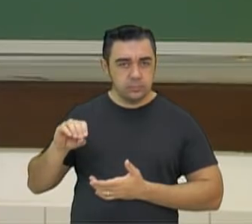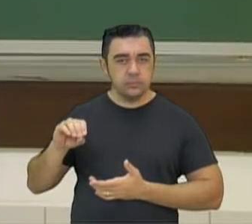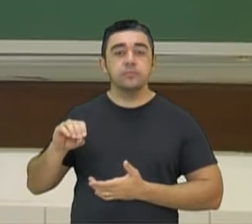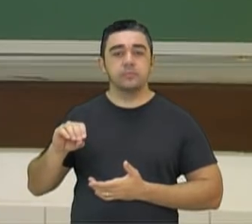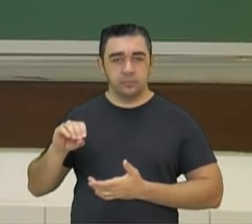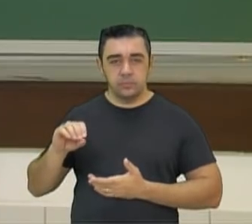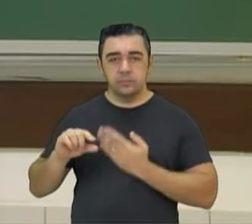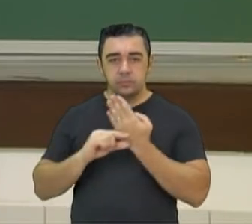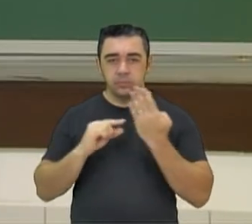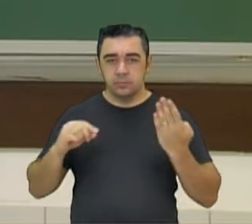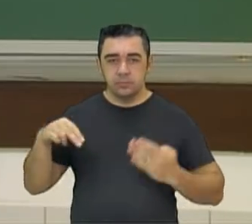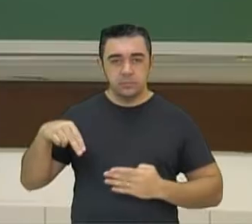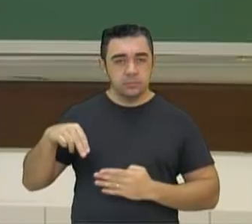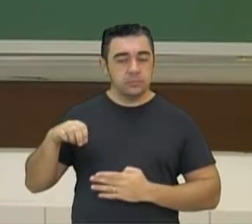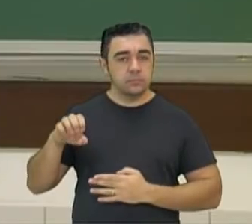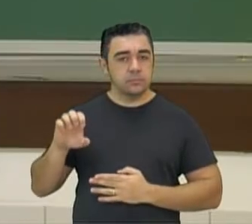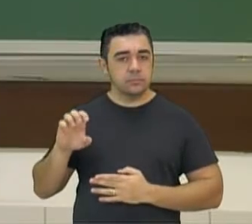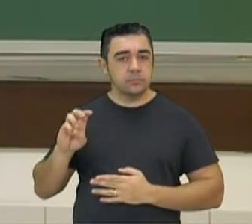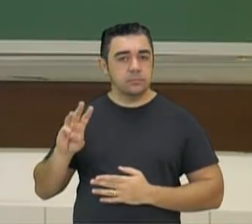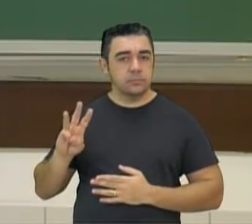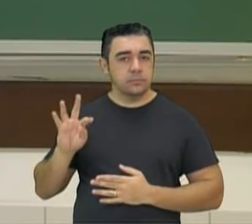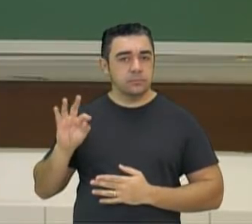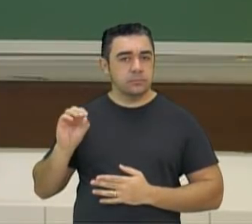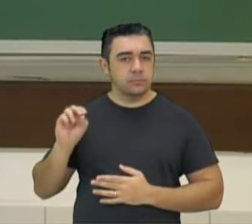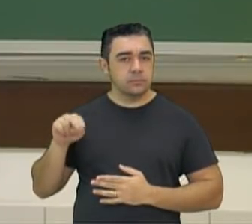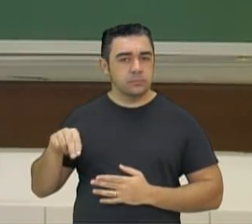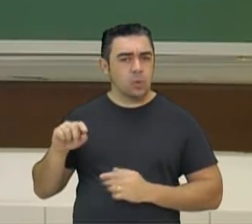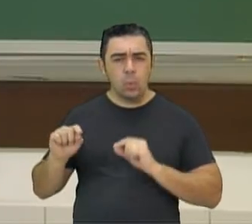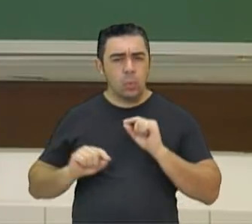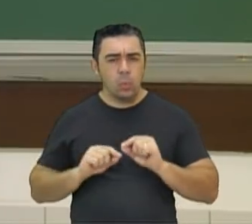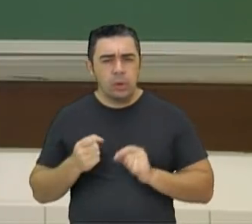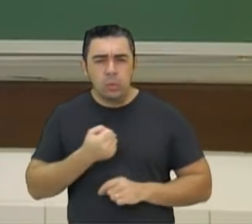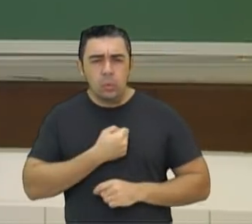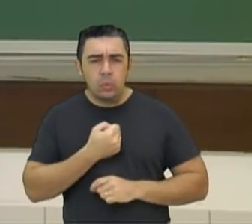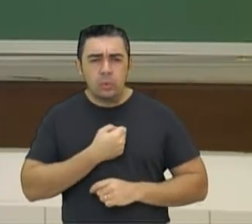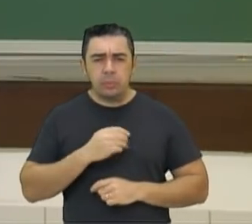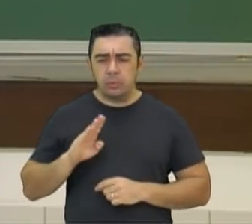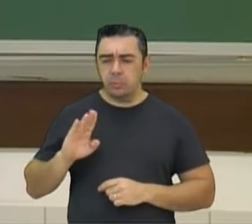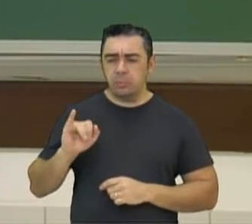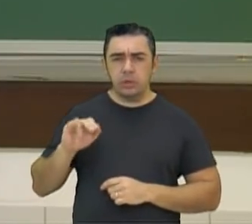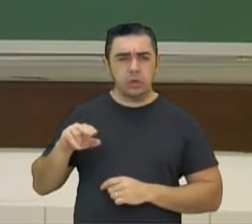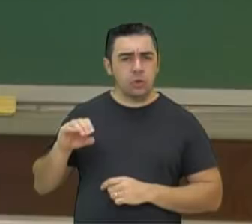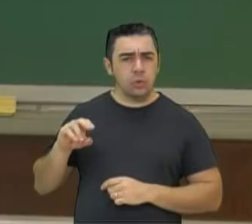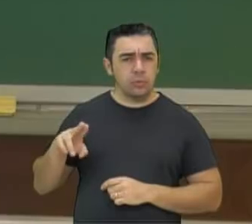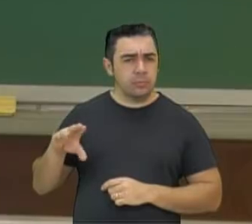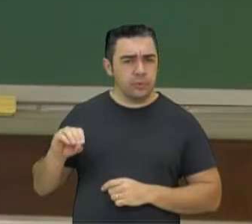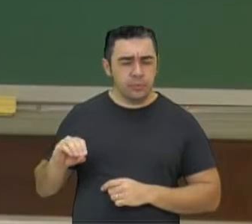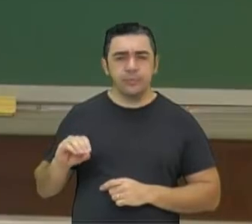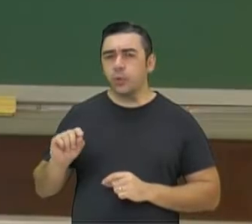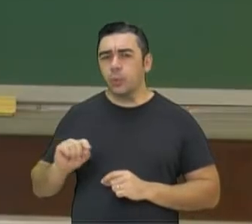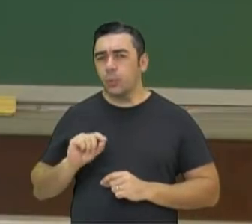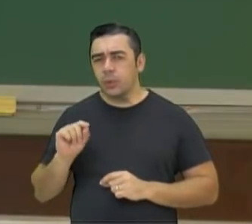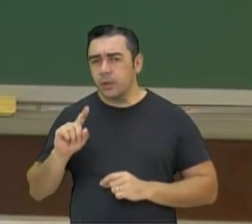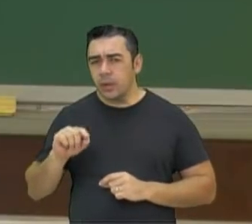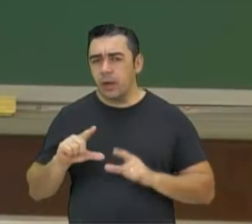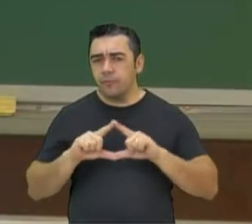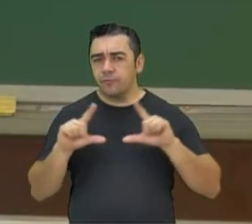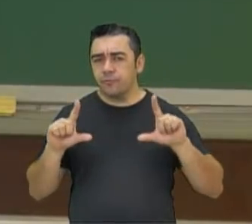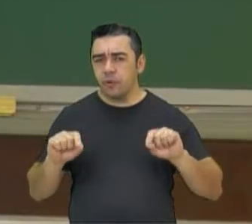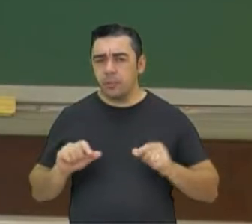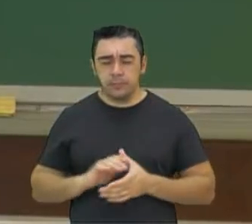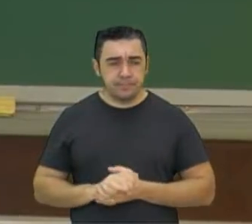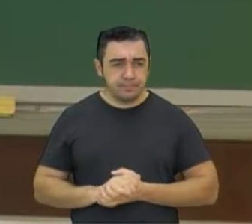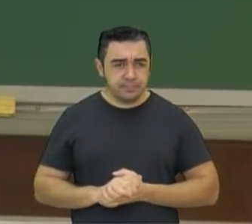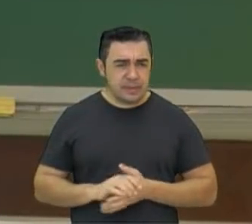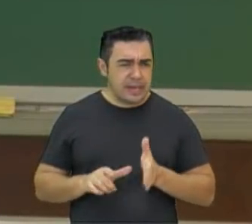e vamos aprender o que é números binomiais e a fórmula do binômio de Newton. Mas